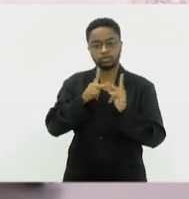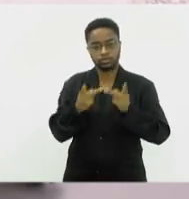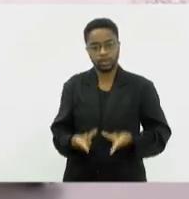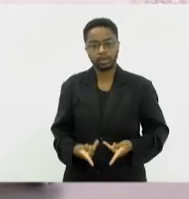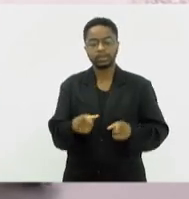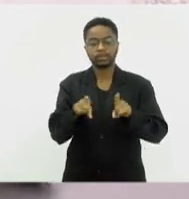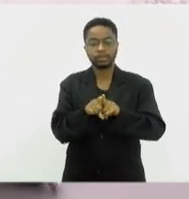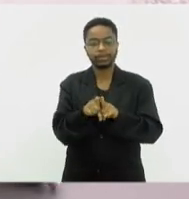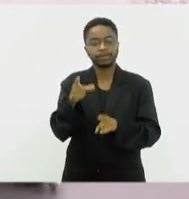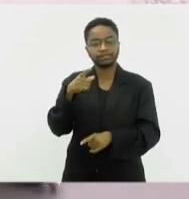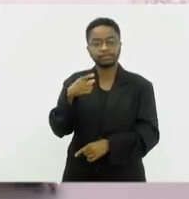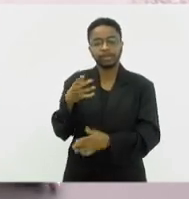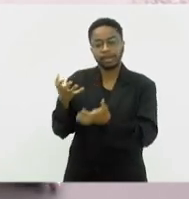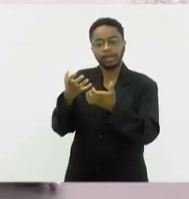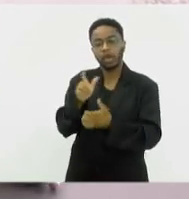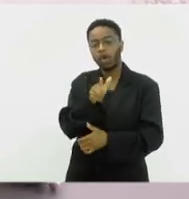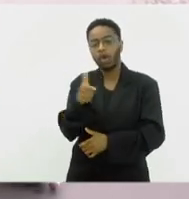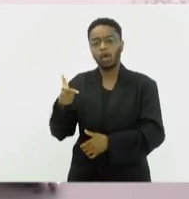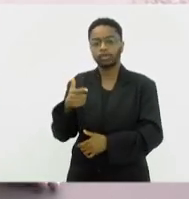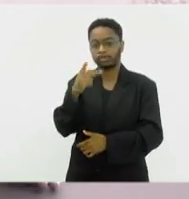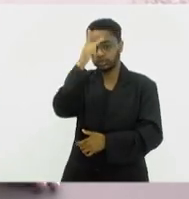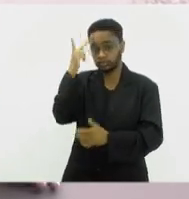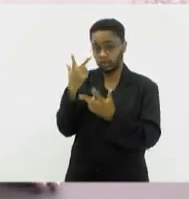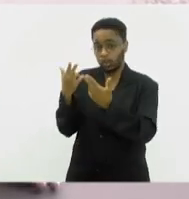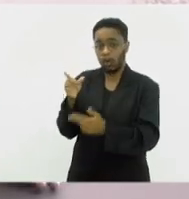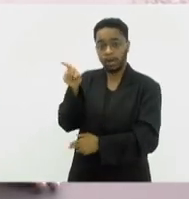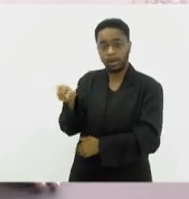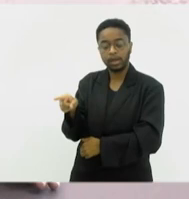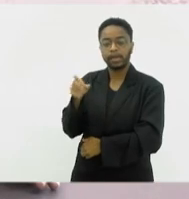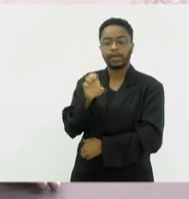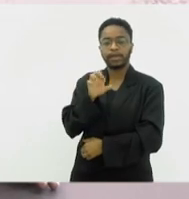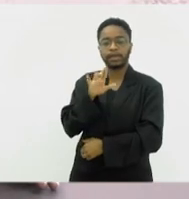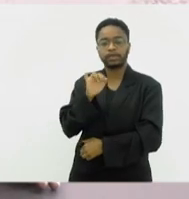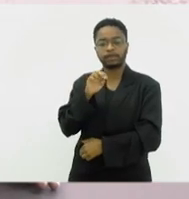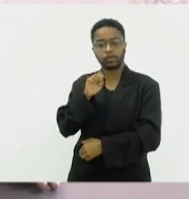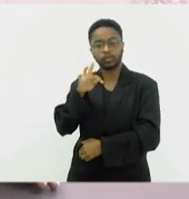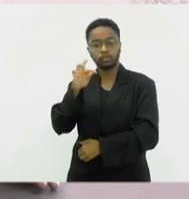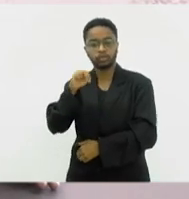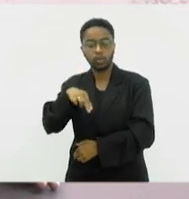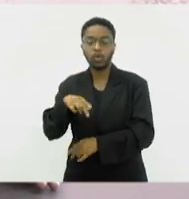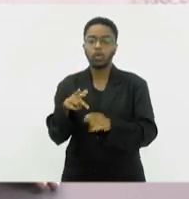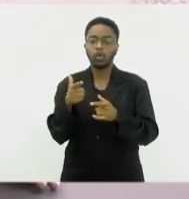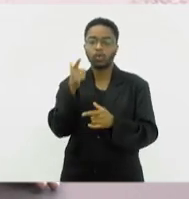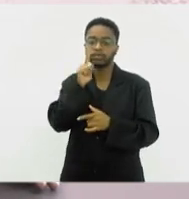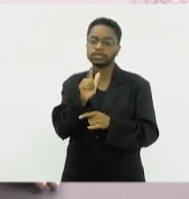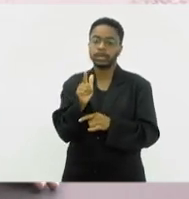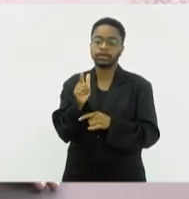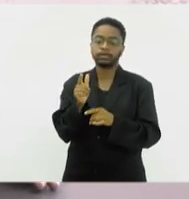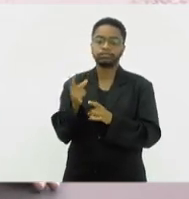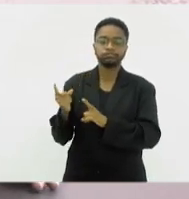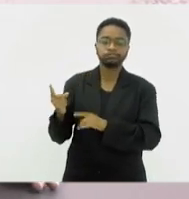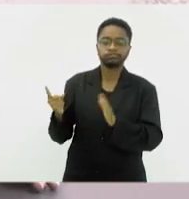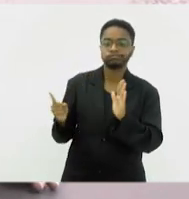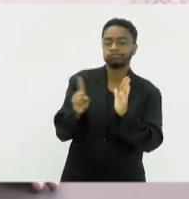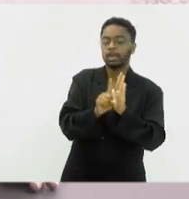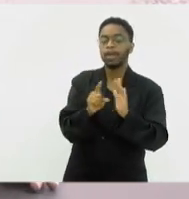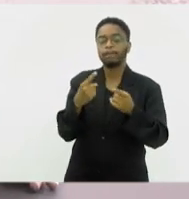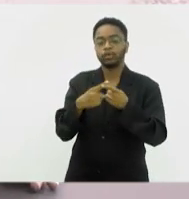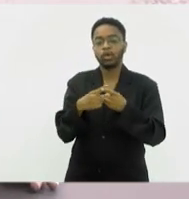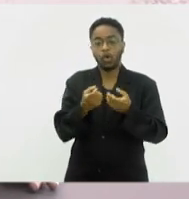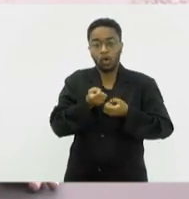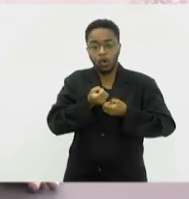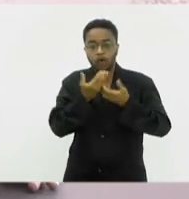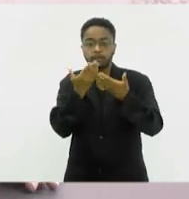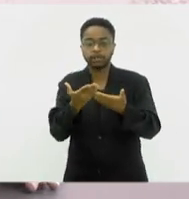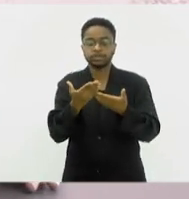outros Eriveltos aqui sentados nesse banco, para que a gente tenha pessoas que possam confessar aqueles delitos, aqueles erros